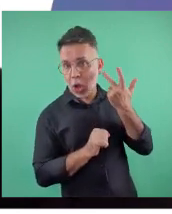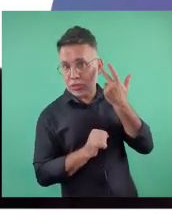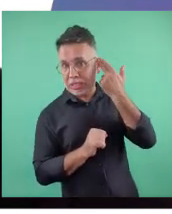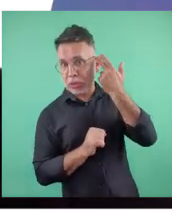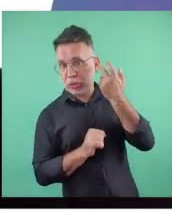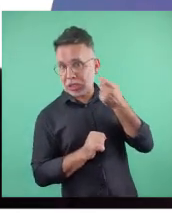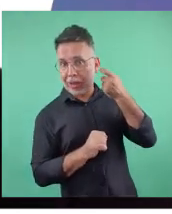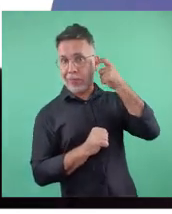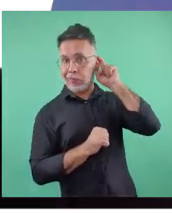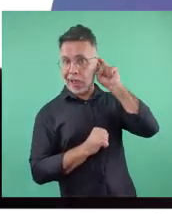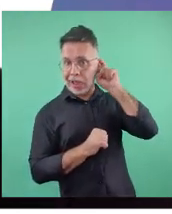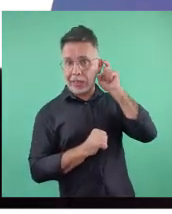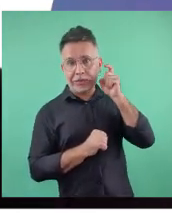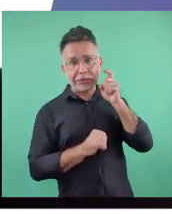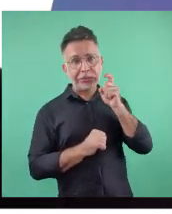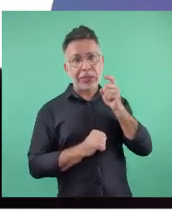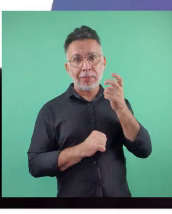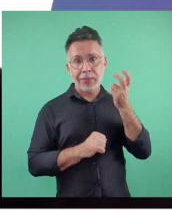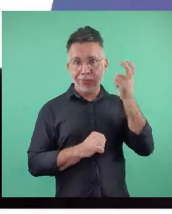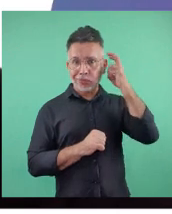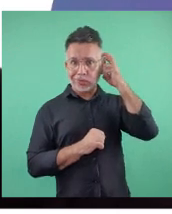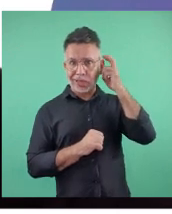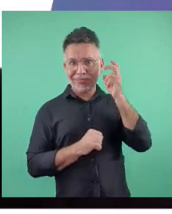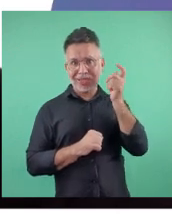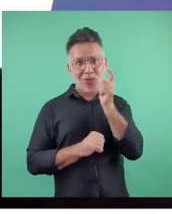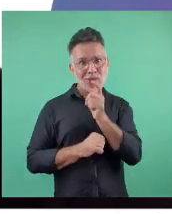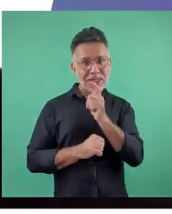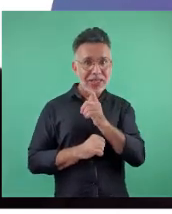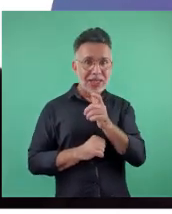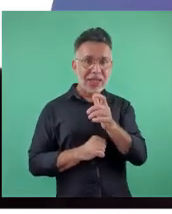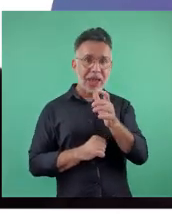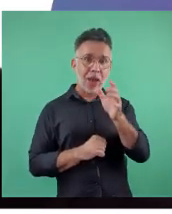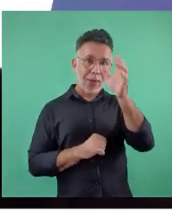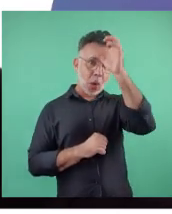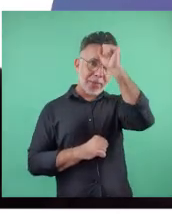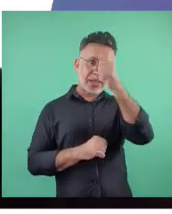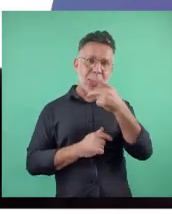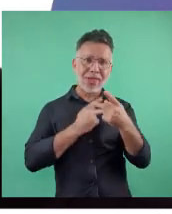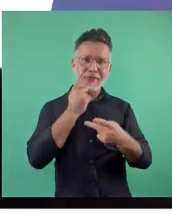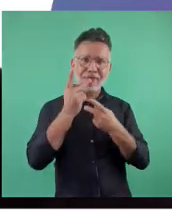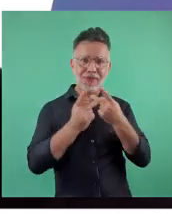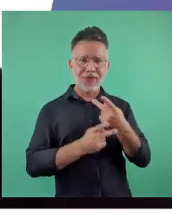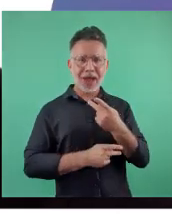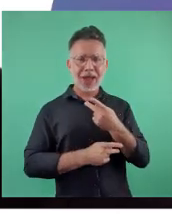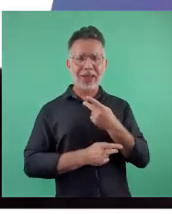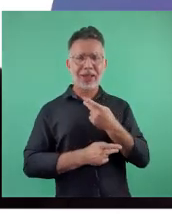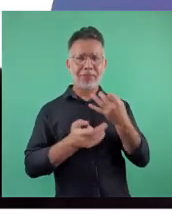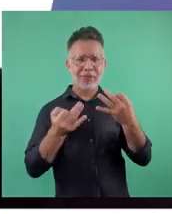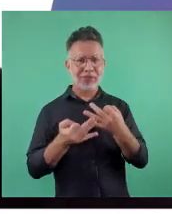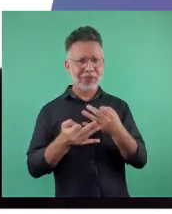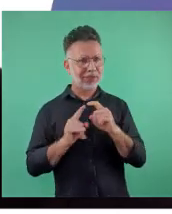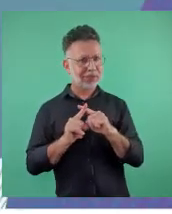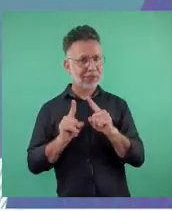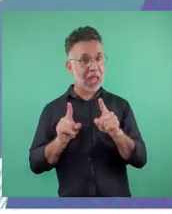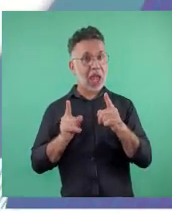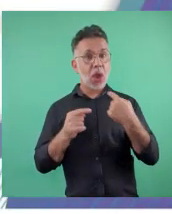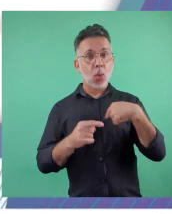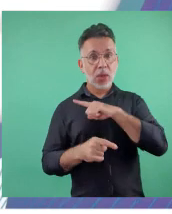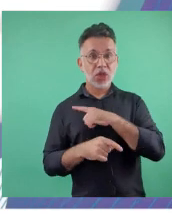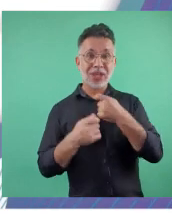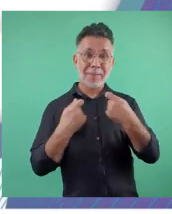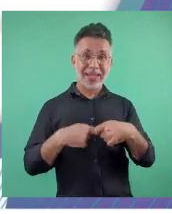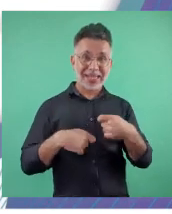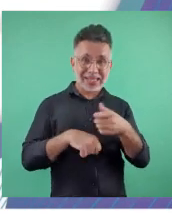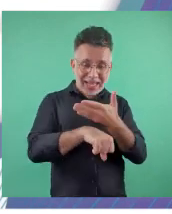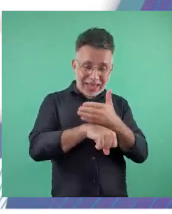somente fazer uma amplificação é o suficiente para você chegar numa compreensão de fala satisfatória.